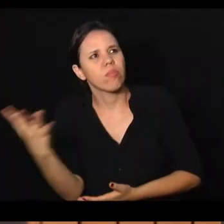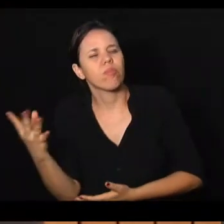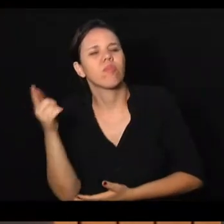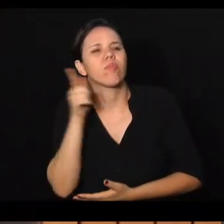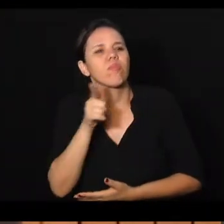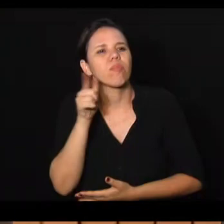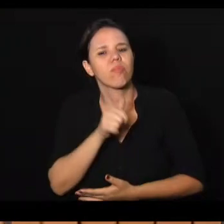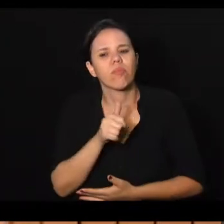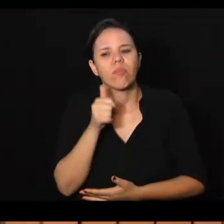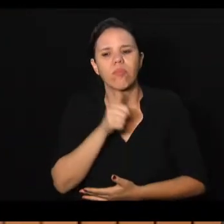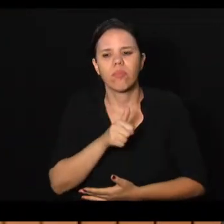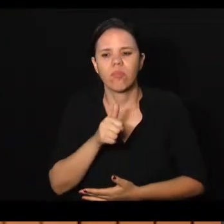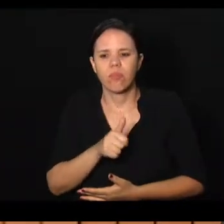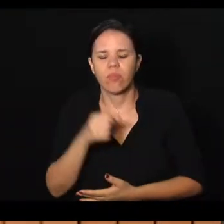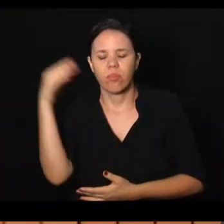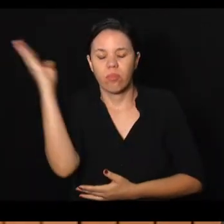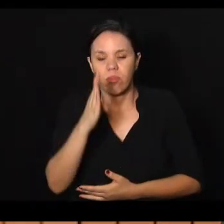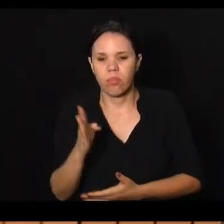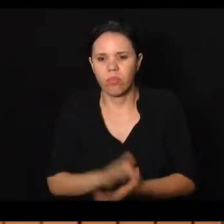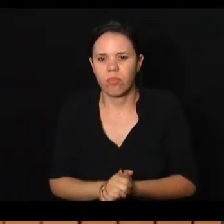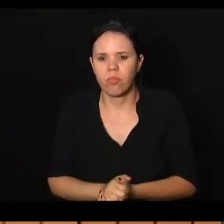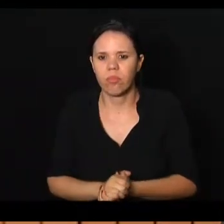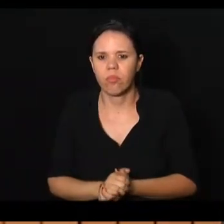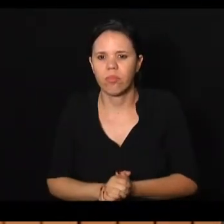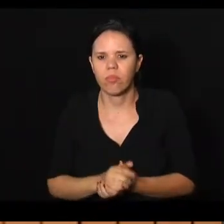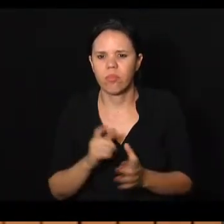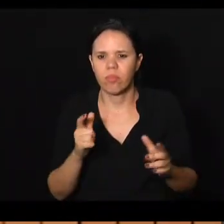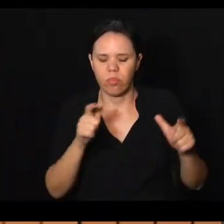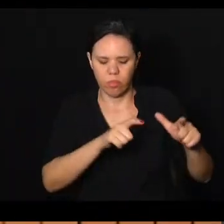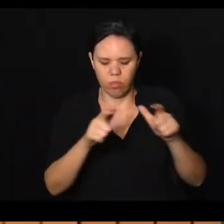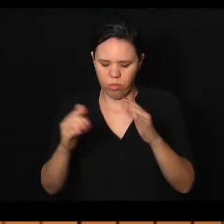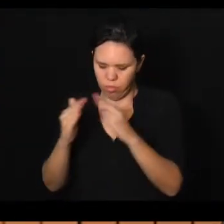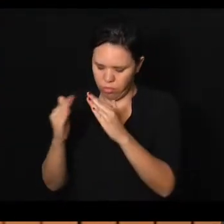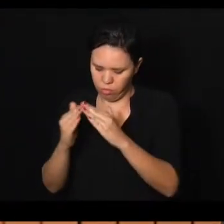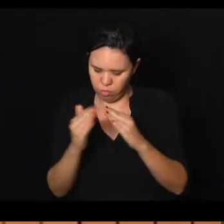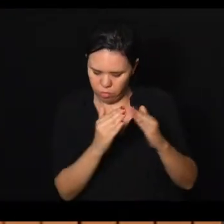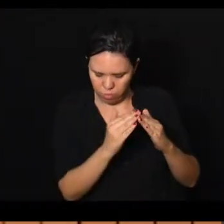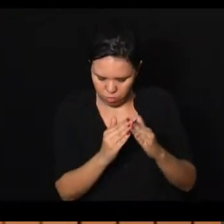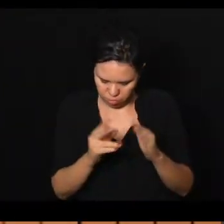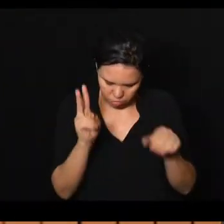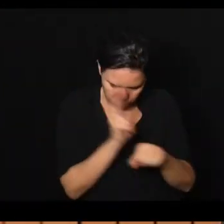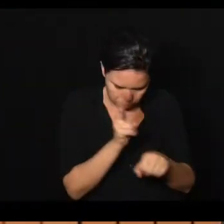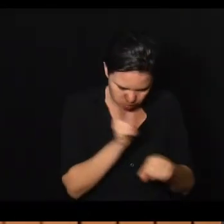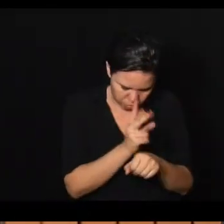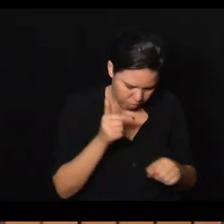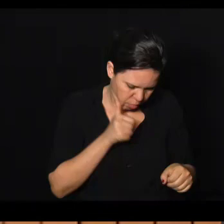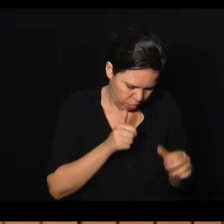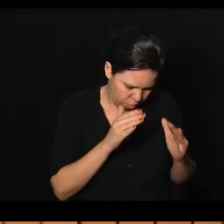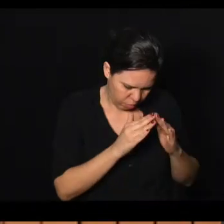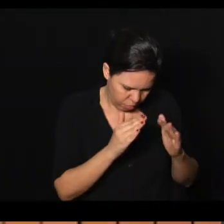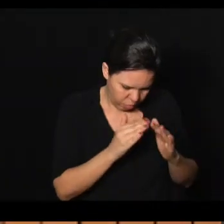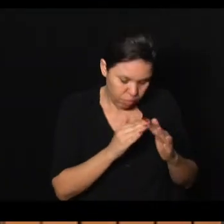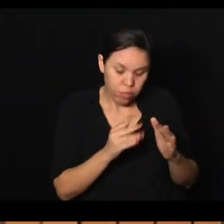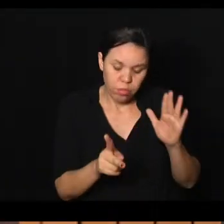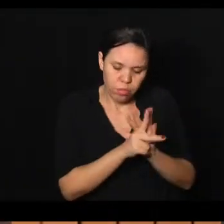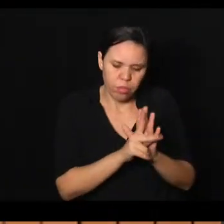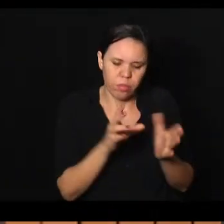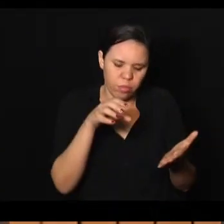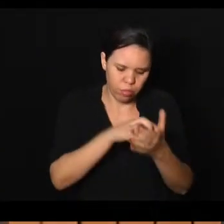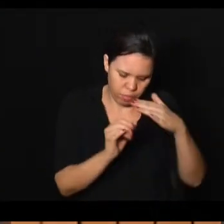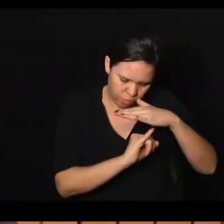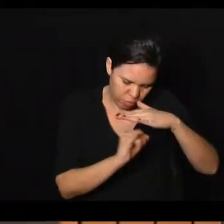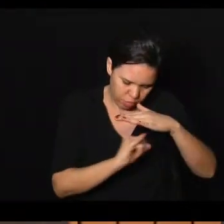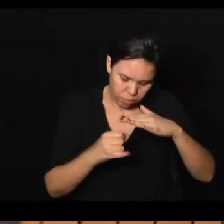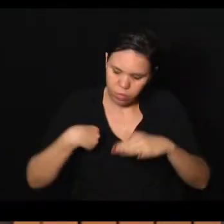déficit muito grande no Brasil de abrigos para mulheres. Se nós formos falar com os prefeitos da